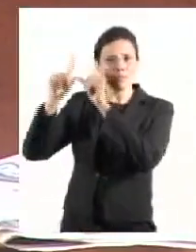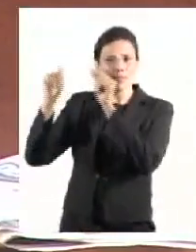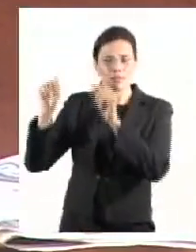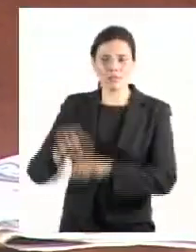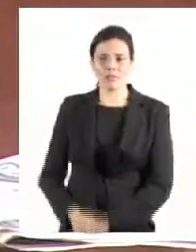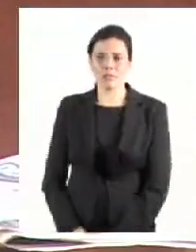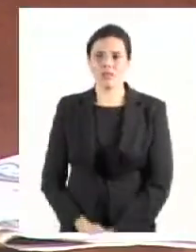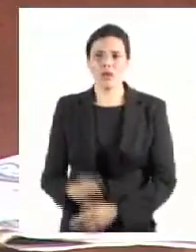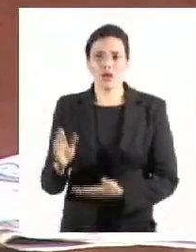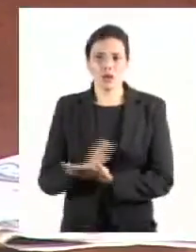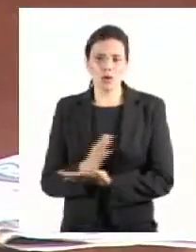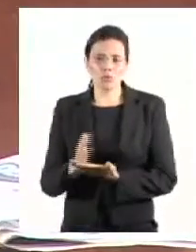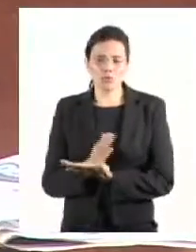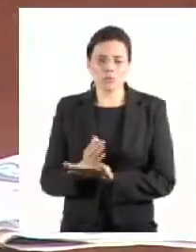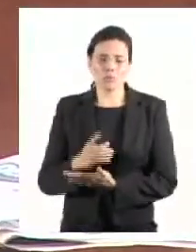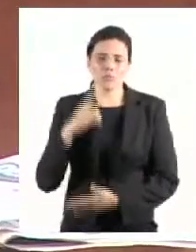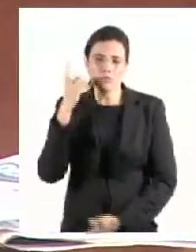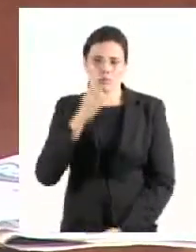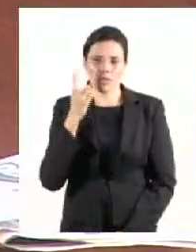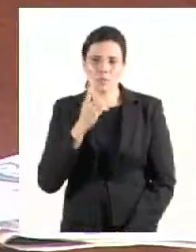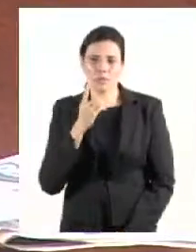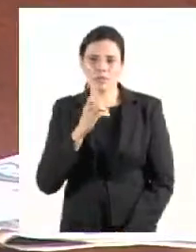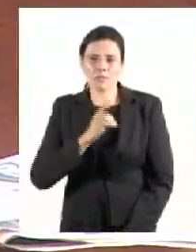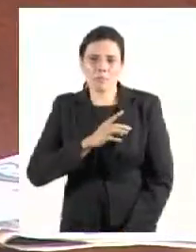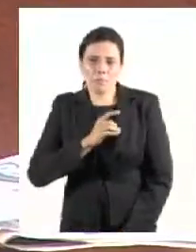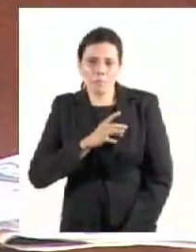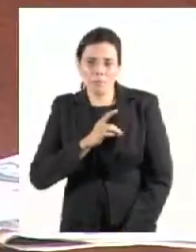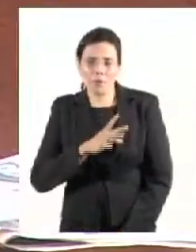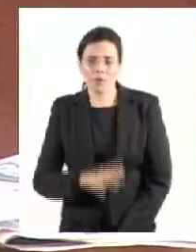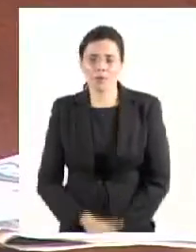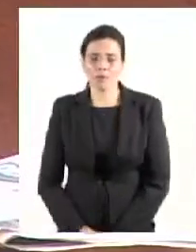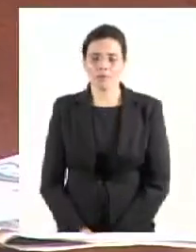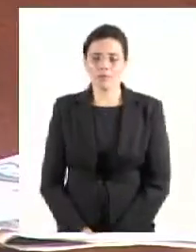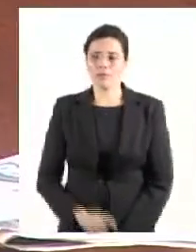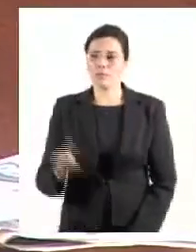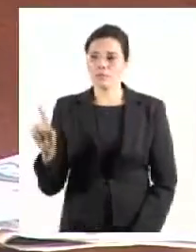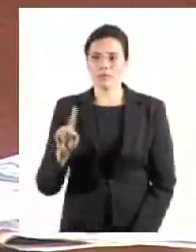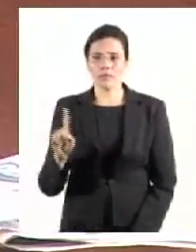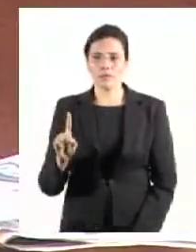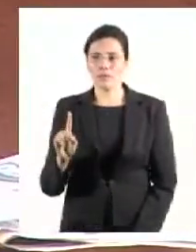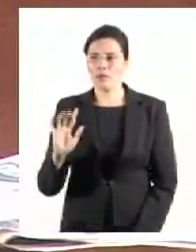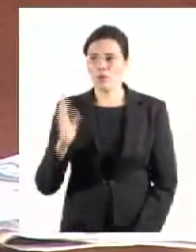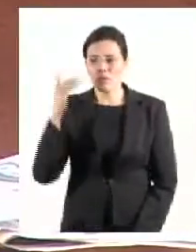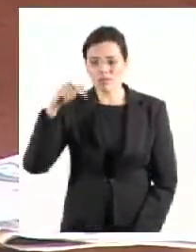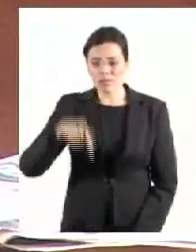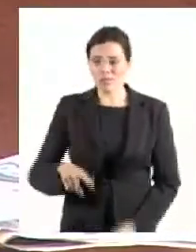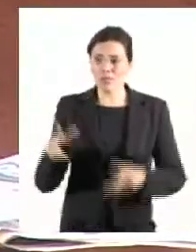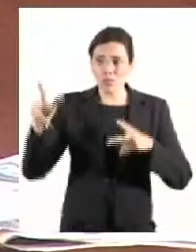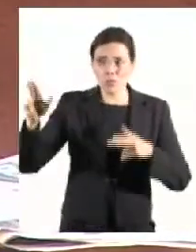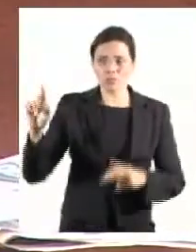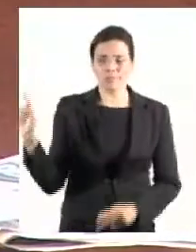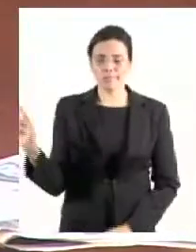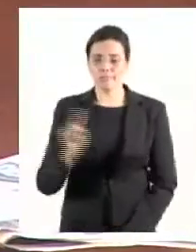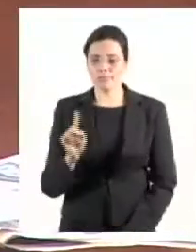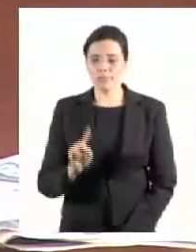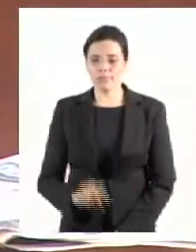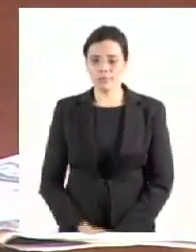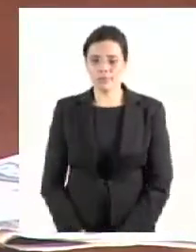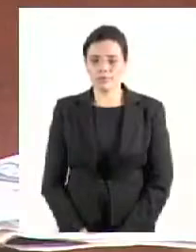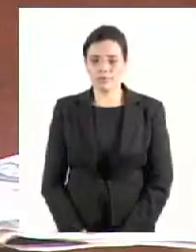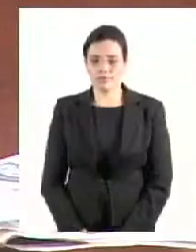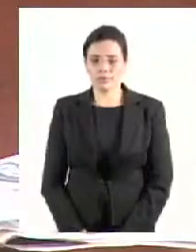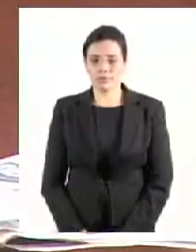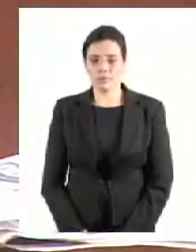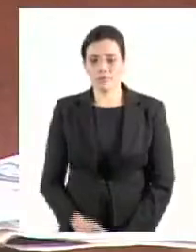Ela não pode se curvar. Isso não pode acontecer. Eles agora decidiram, sabe-se lá por qual